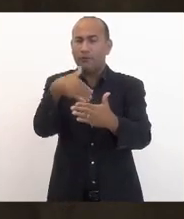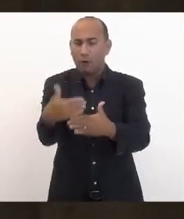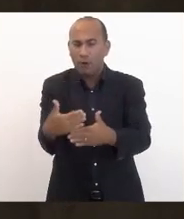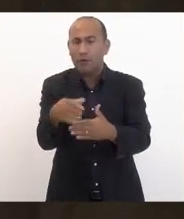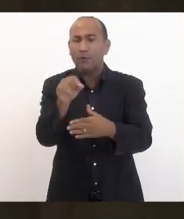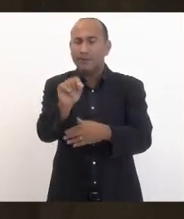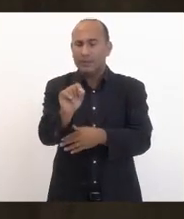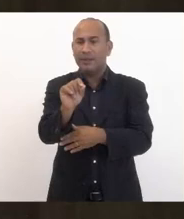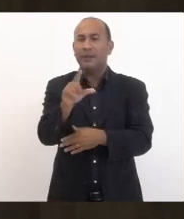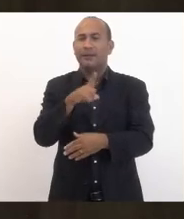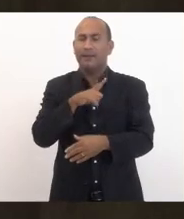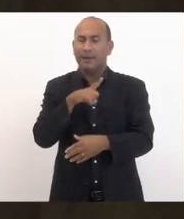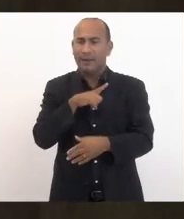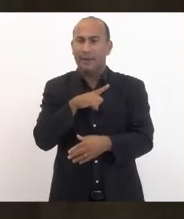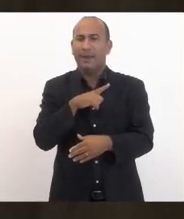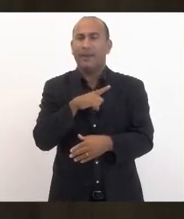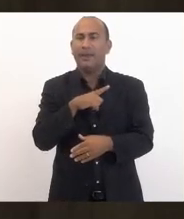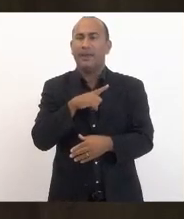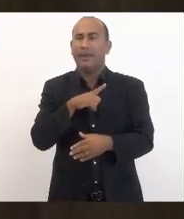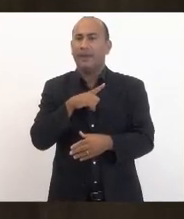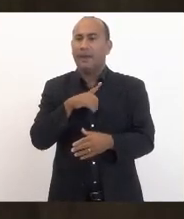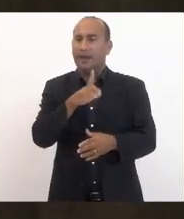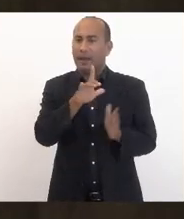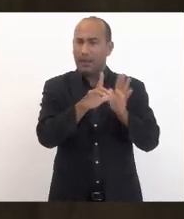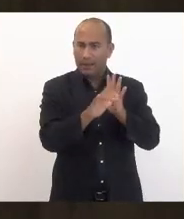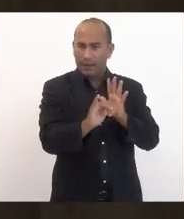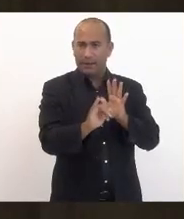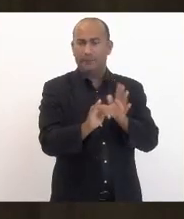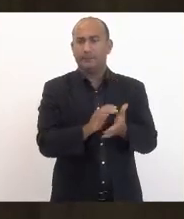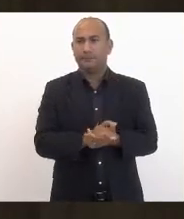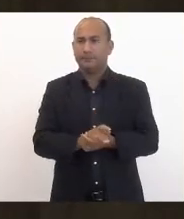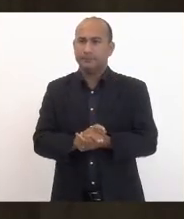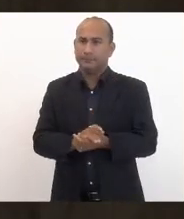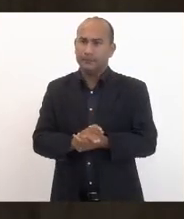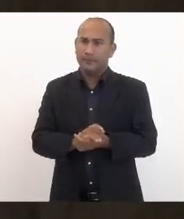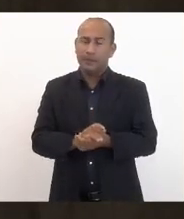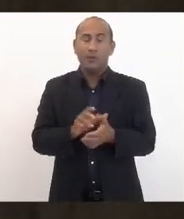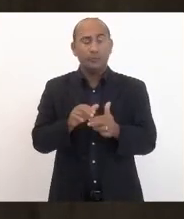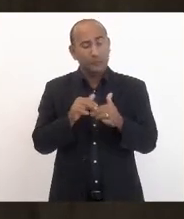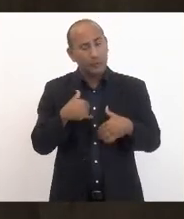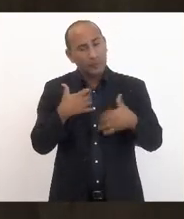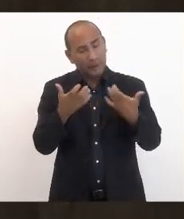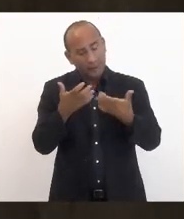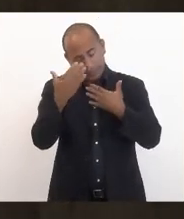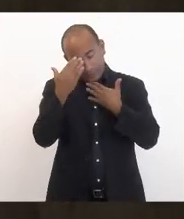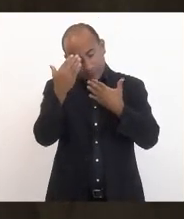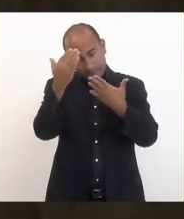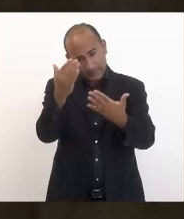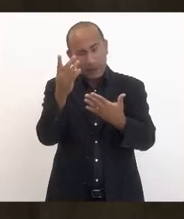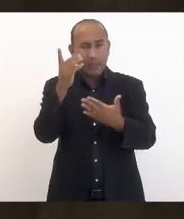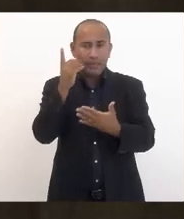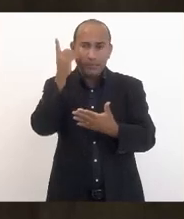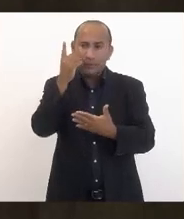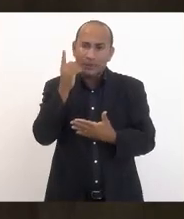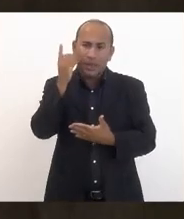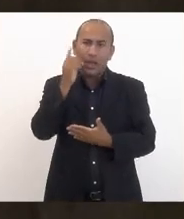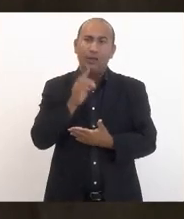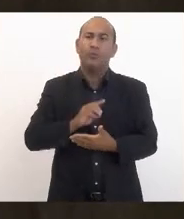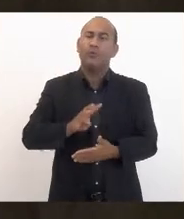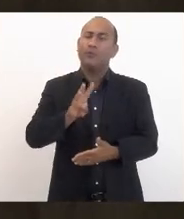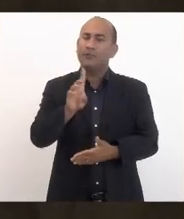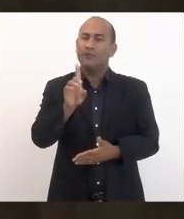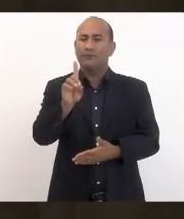do que estabelece o rigor. Muito bem. Então, eu queria agradecer, deputado Valdeque Carneiro, as